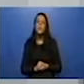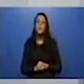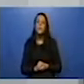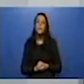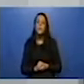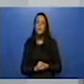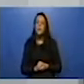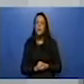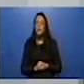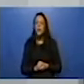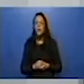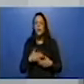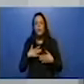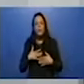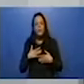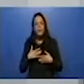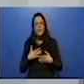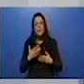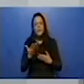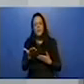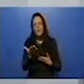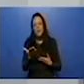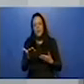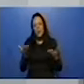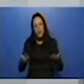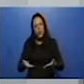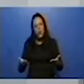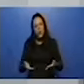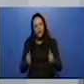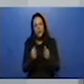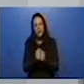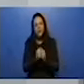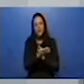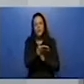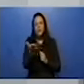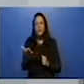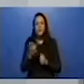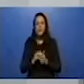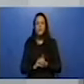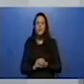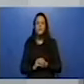you today. Foi um grande prazer conversar com vocês hoje. All the best for you.